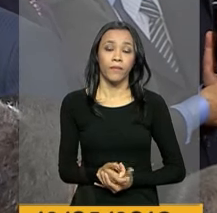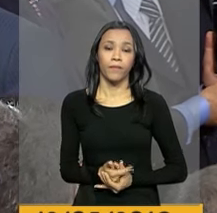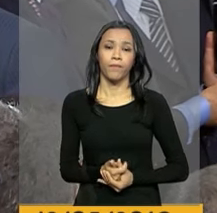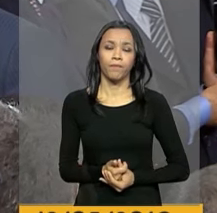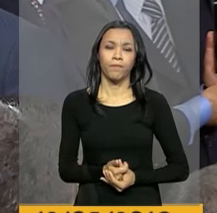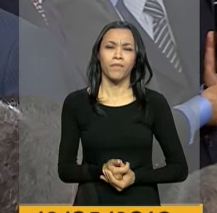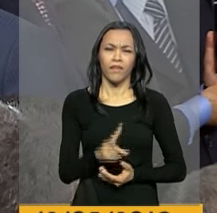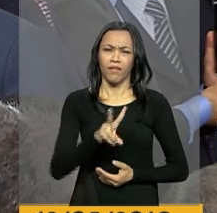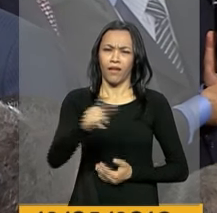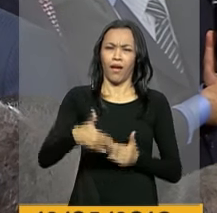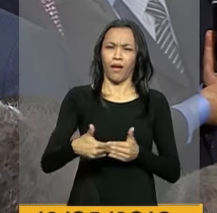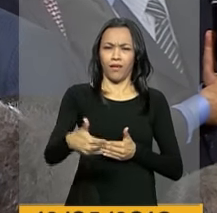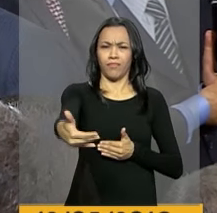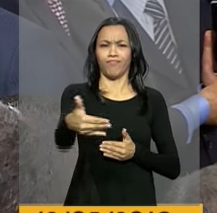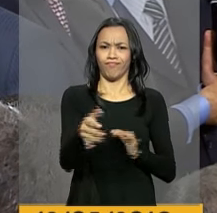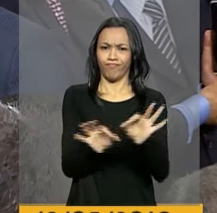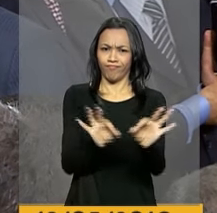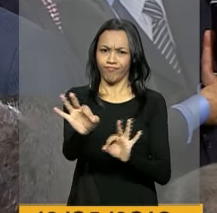Farão